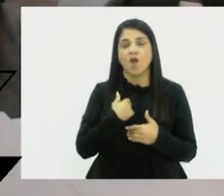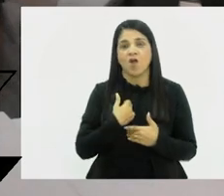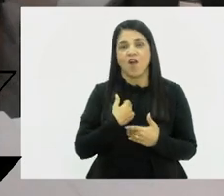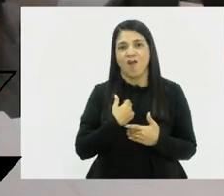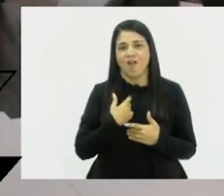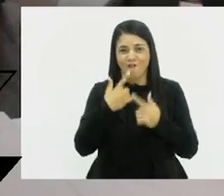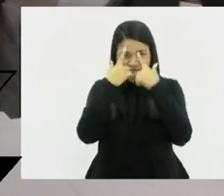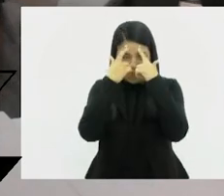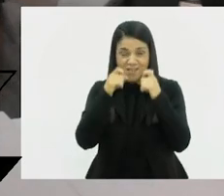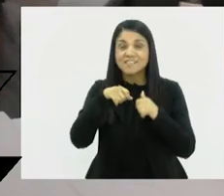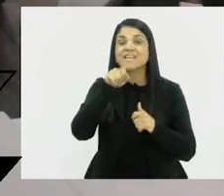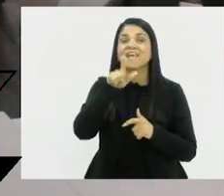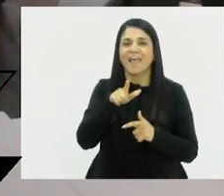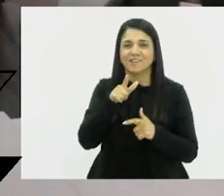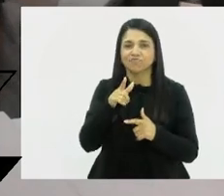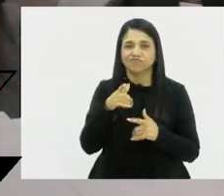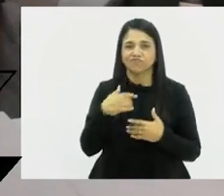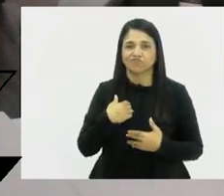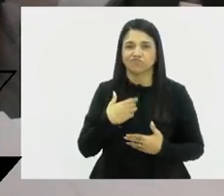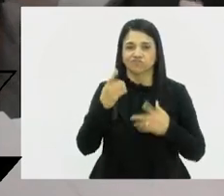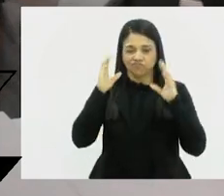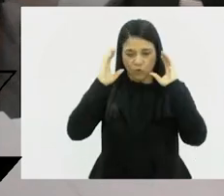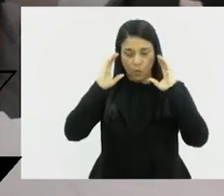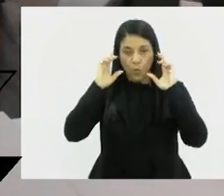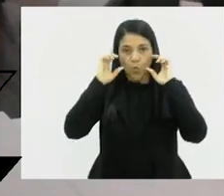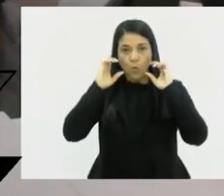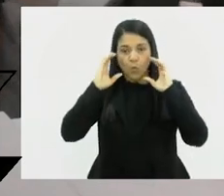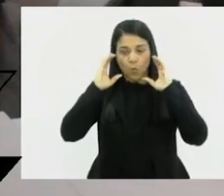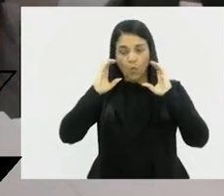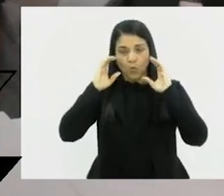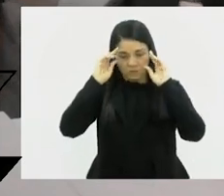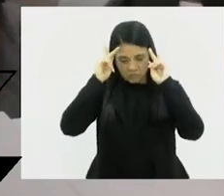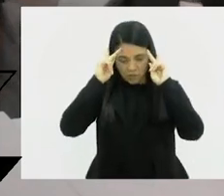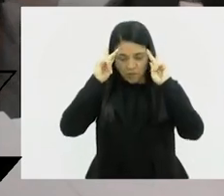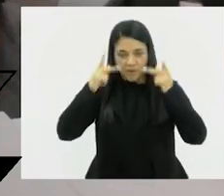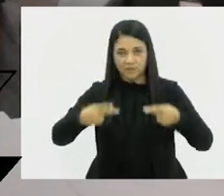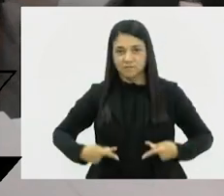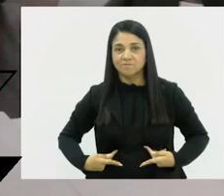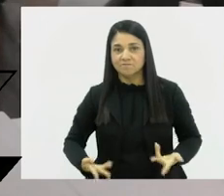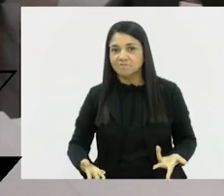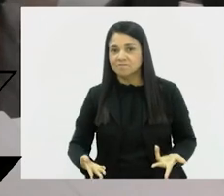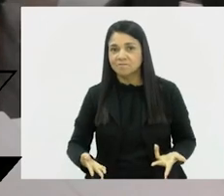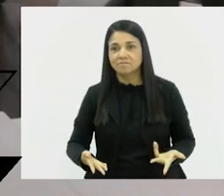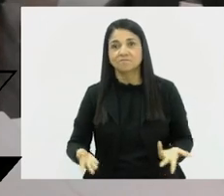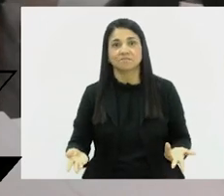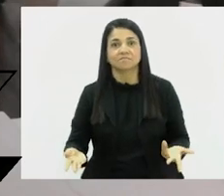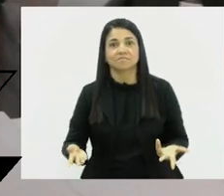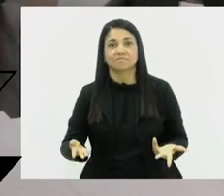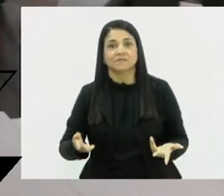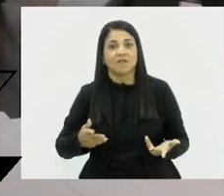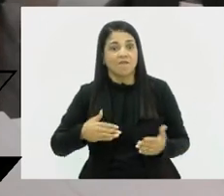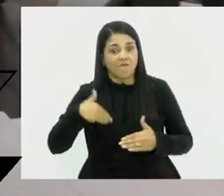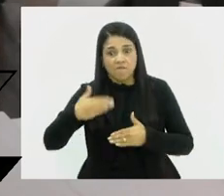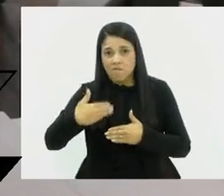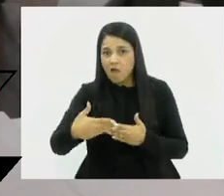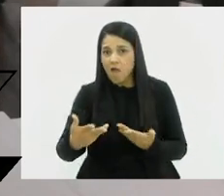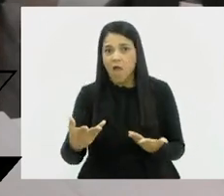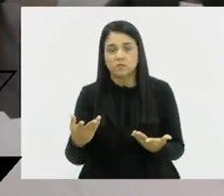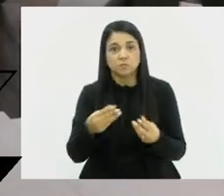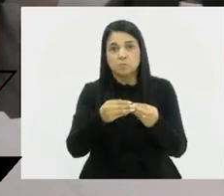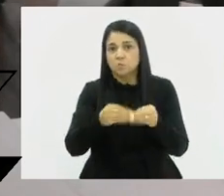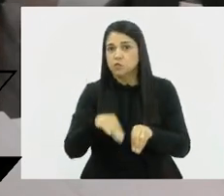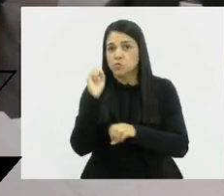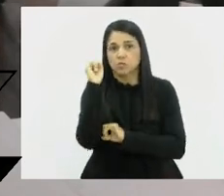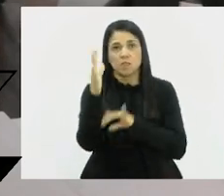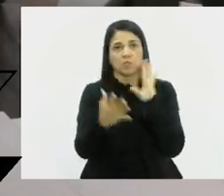nossa. Se fosse prender o agressivo, a nossa espécie era para estar extinta há muito tempo. Com as várias mazelas que a gente faz pela natureza.